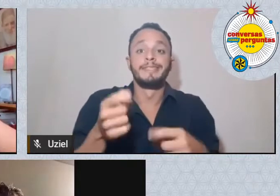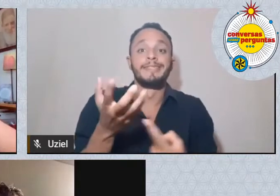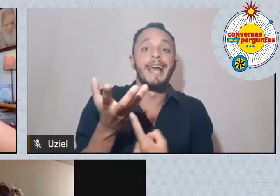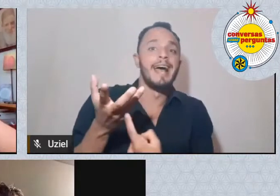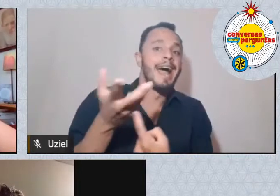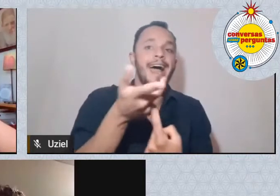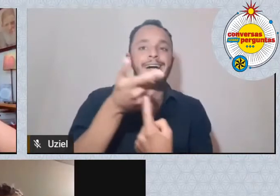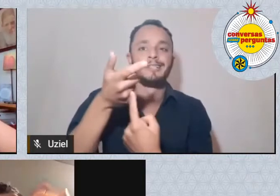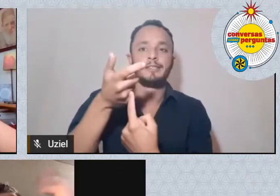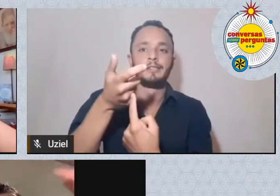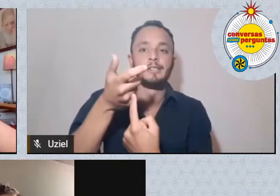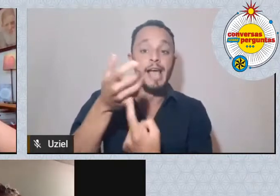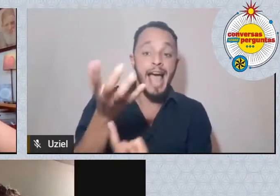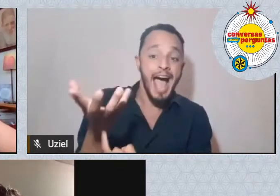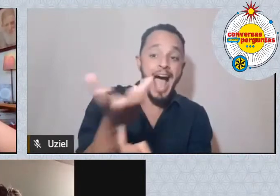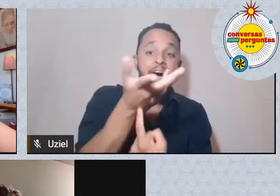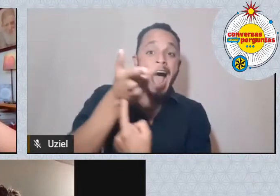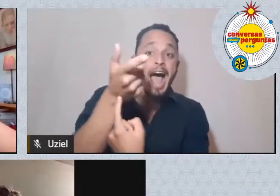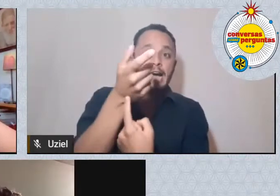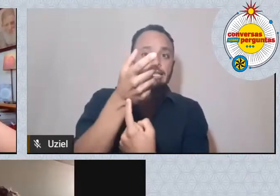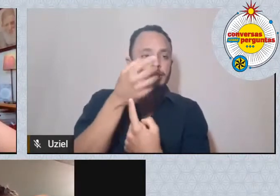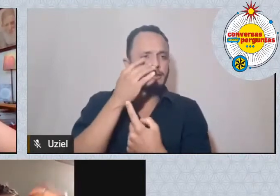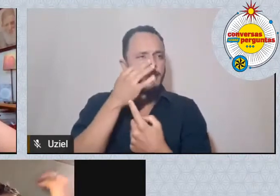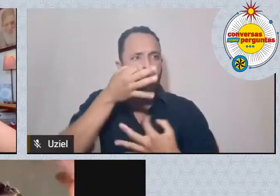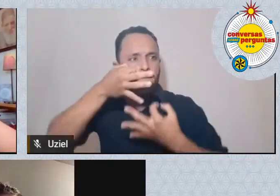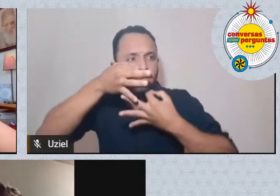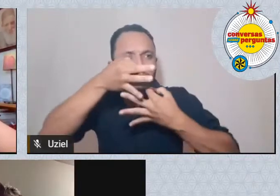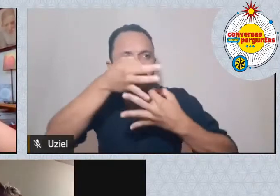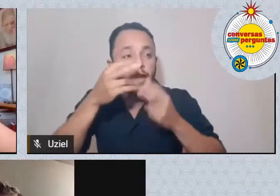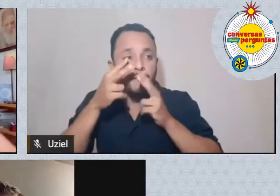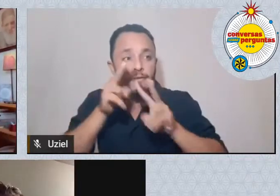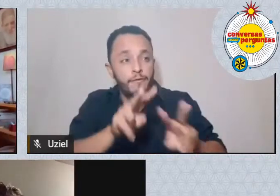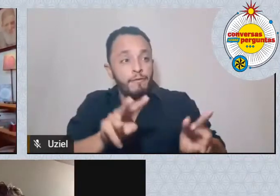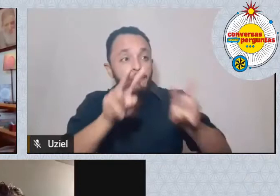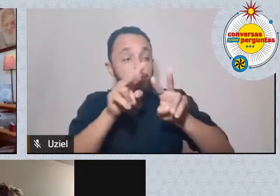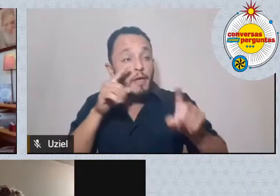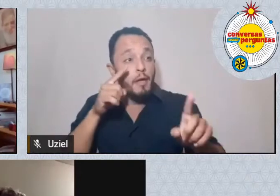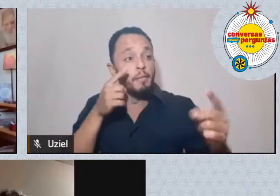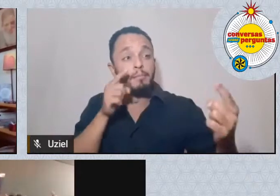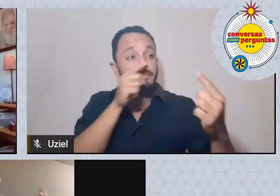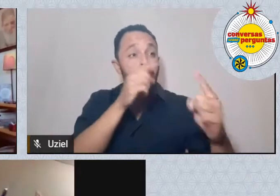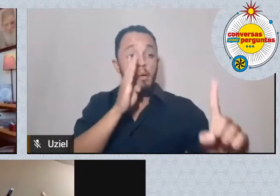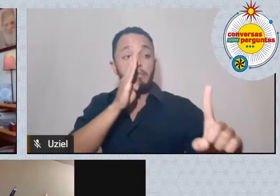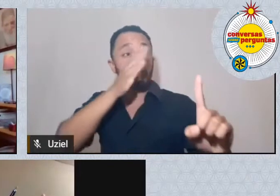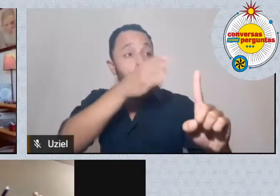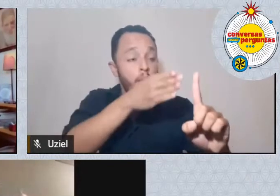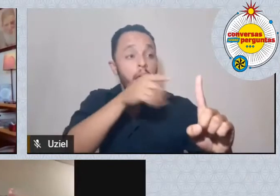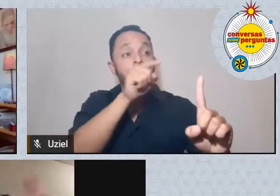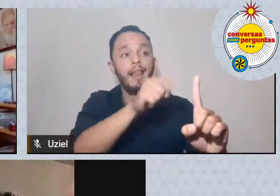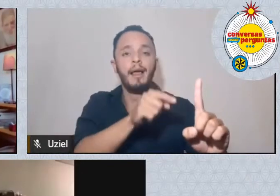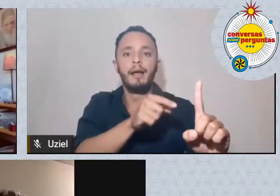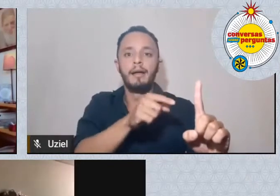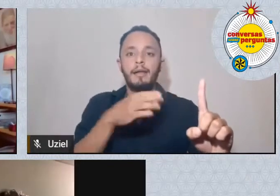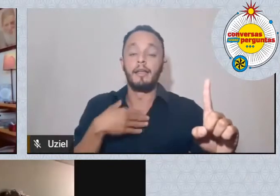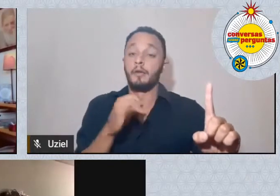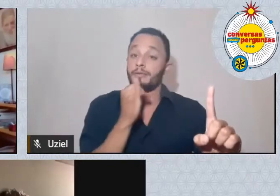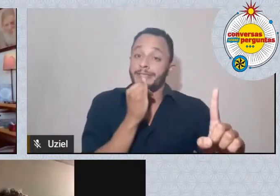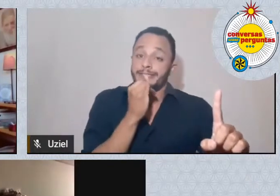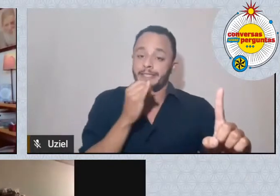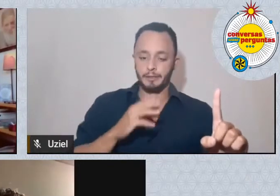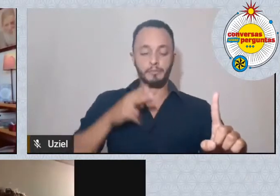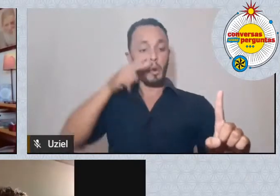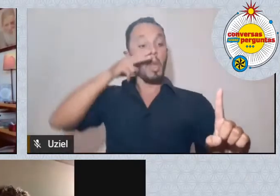posição assim de ponto de vista, né? De ponto de vista geométrico desencarnado. né? Do alto da torre, olhando para os